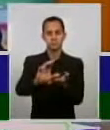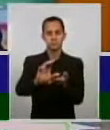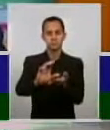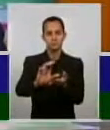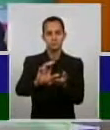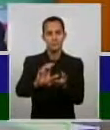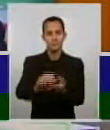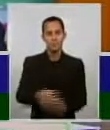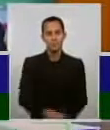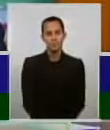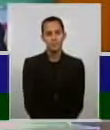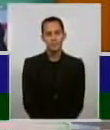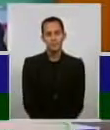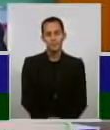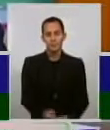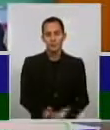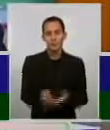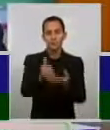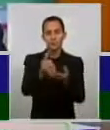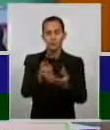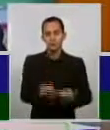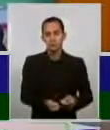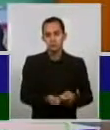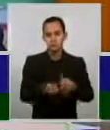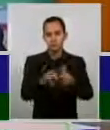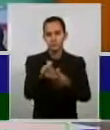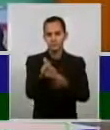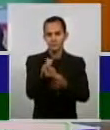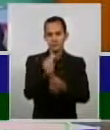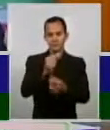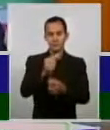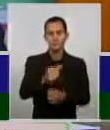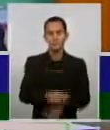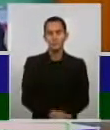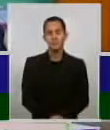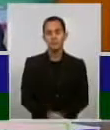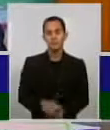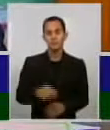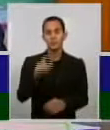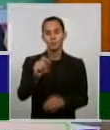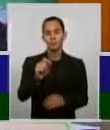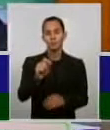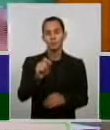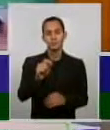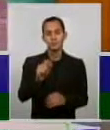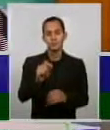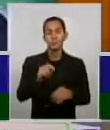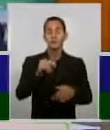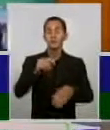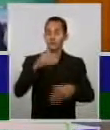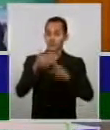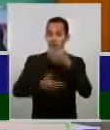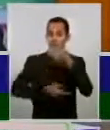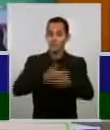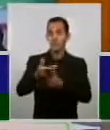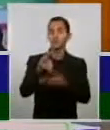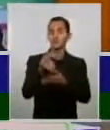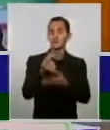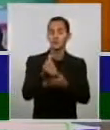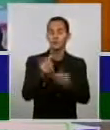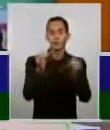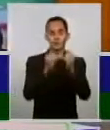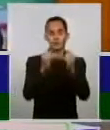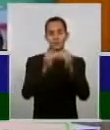subvenções, auxílios e contribuições sociais e transferindo os recursos